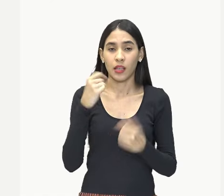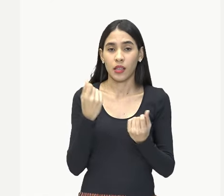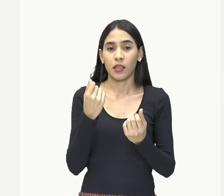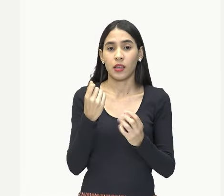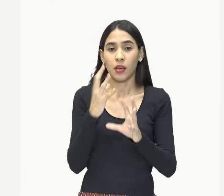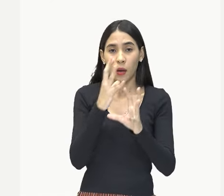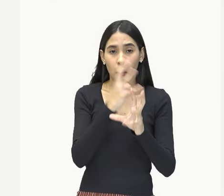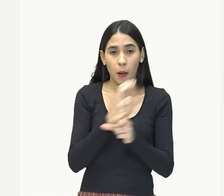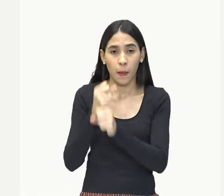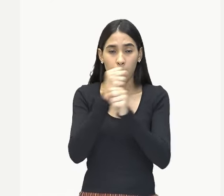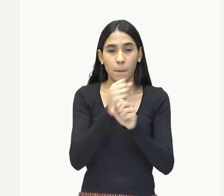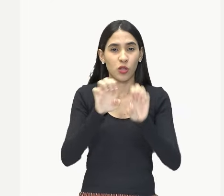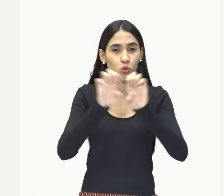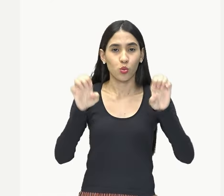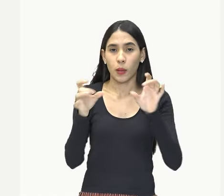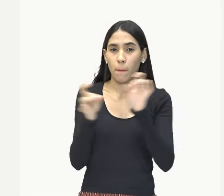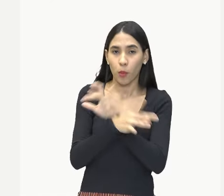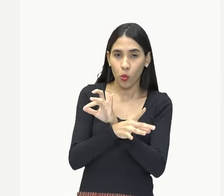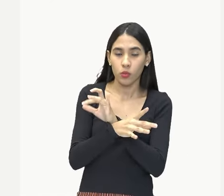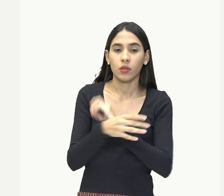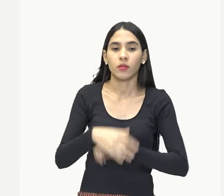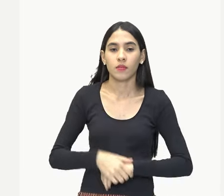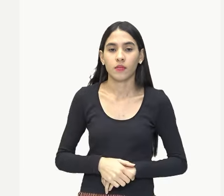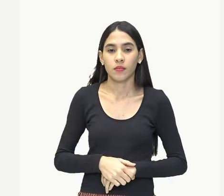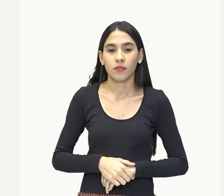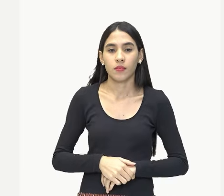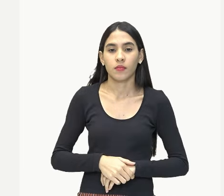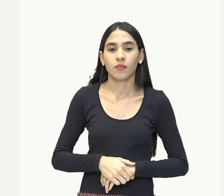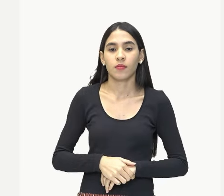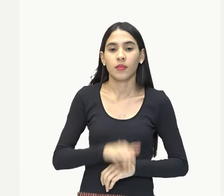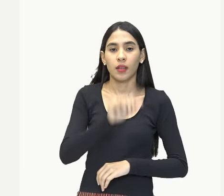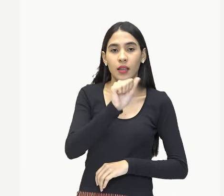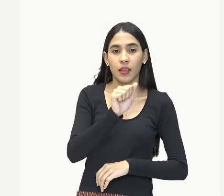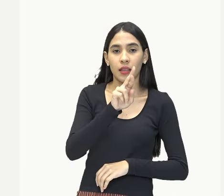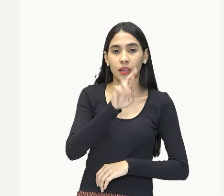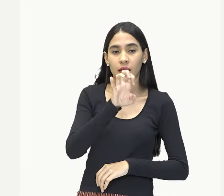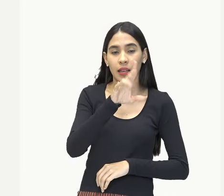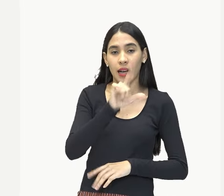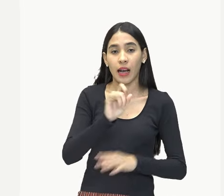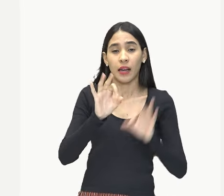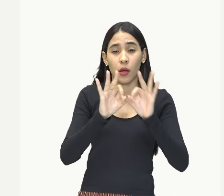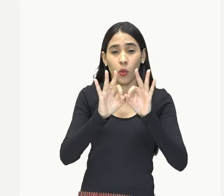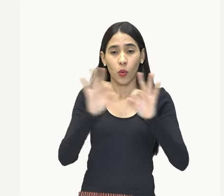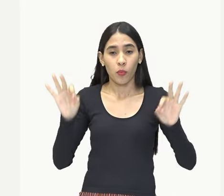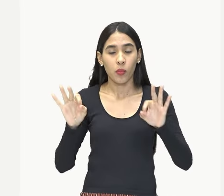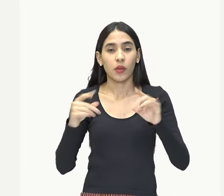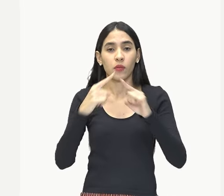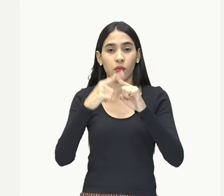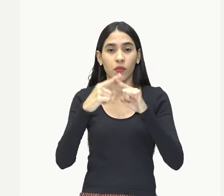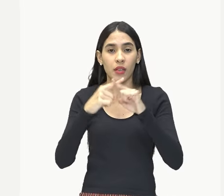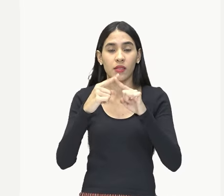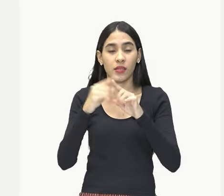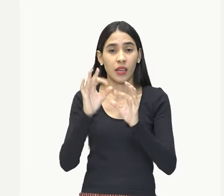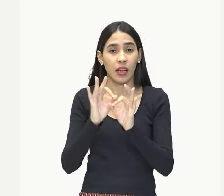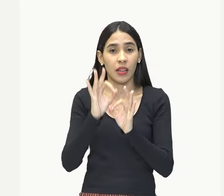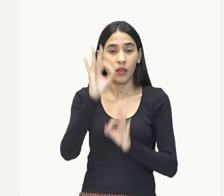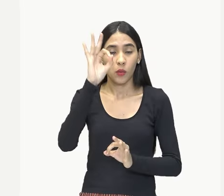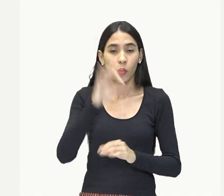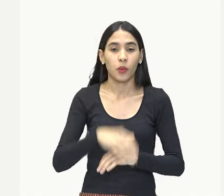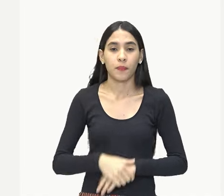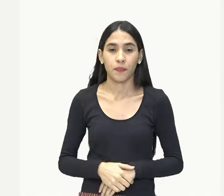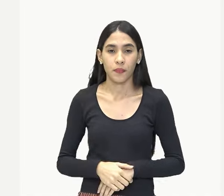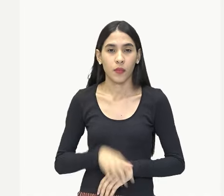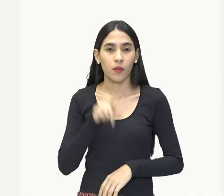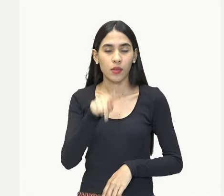pronta, acabada, que é a área é o comprimento vezes a largura. Então, para